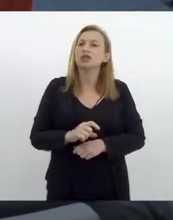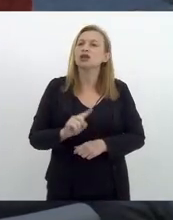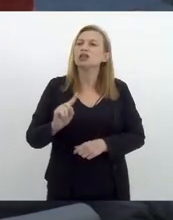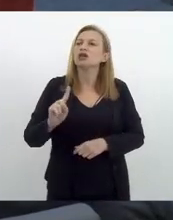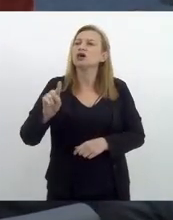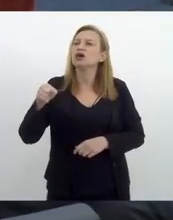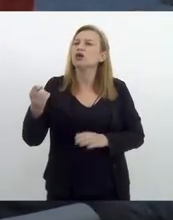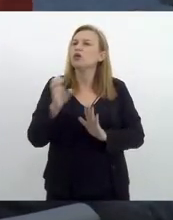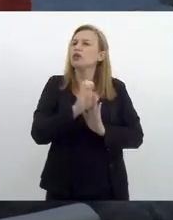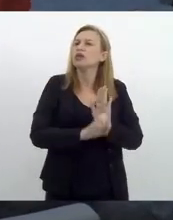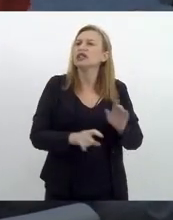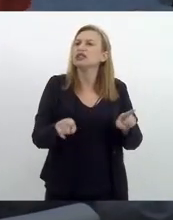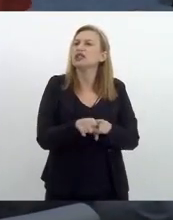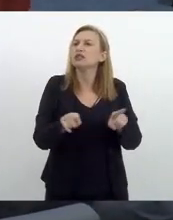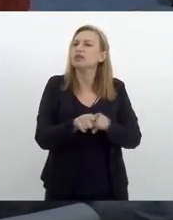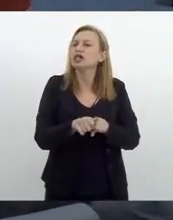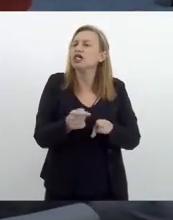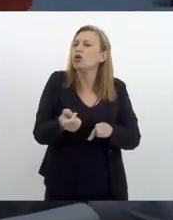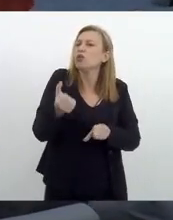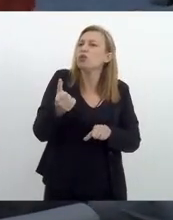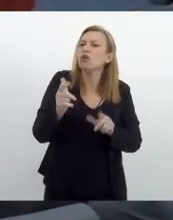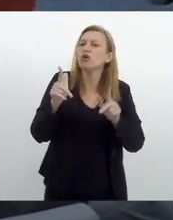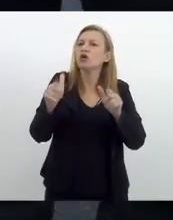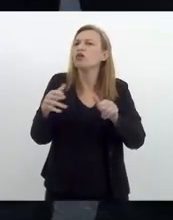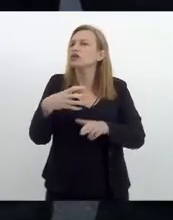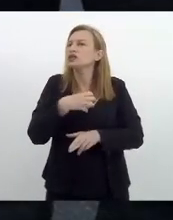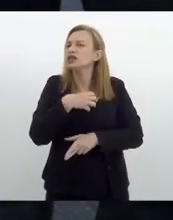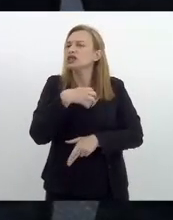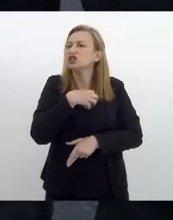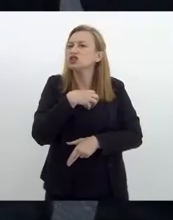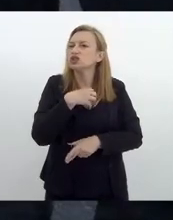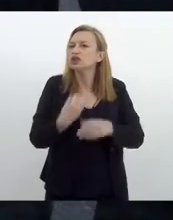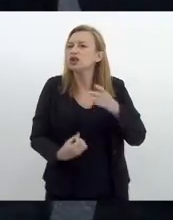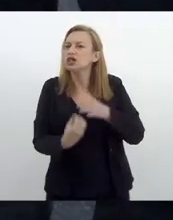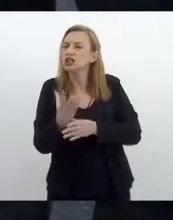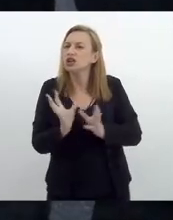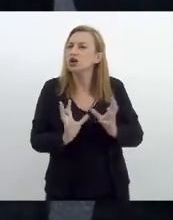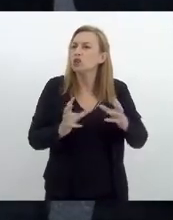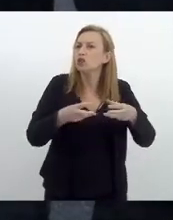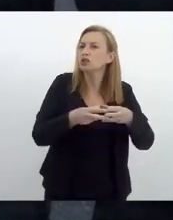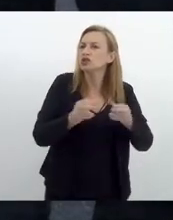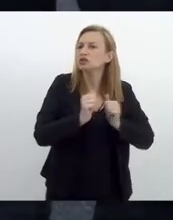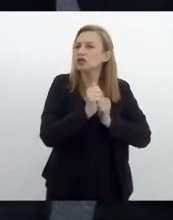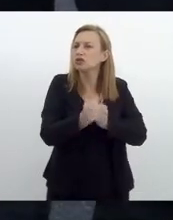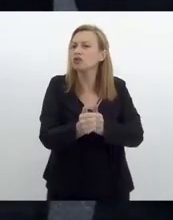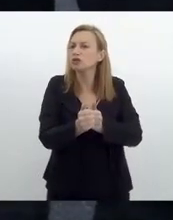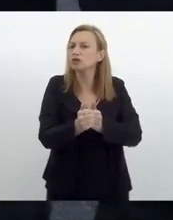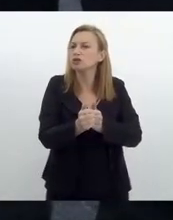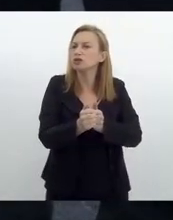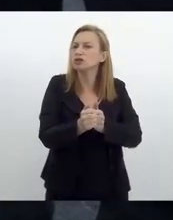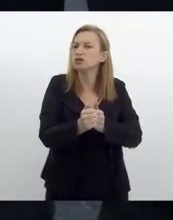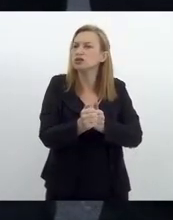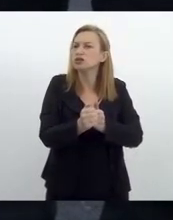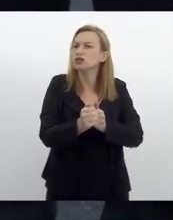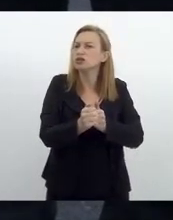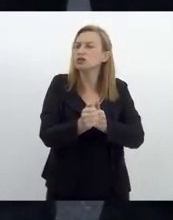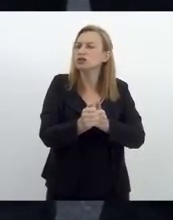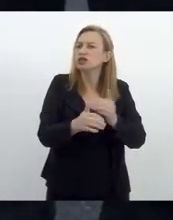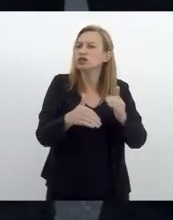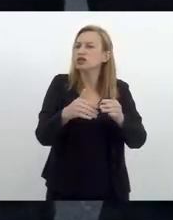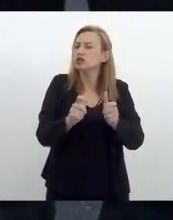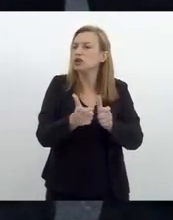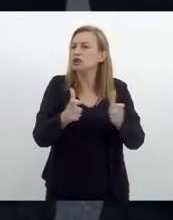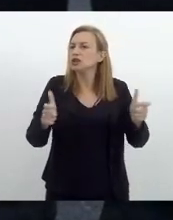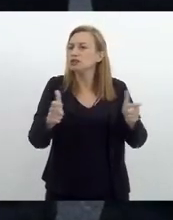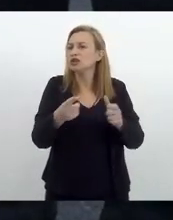tem uma emenda também que é um pouco naquele mesmo sentido que cria a Comissão de Acompanhamento da Evolução da Dívida que